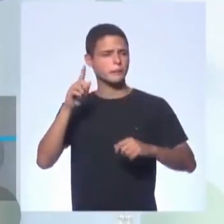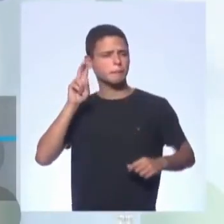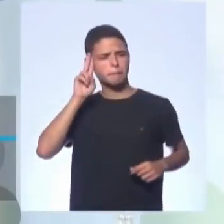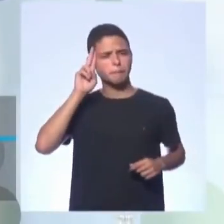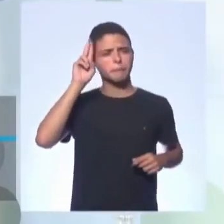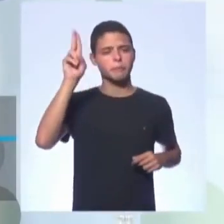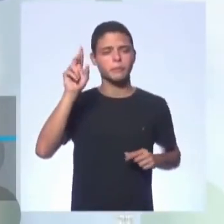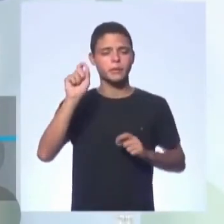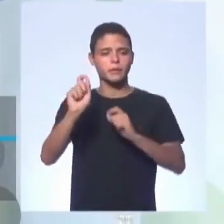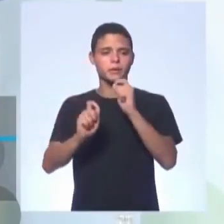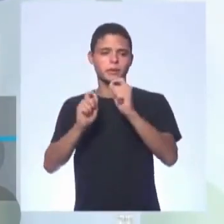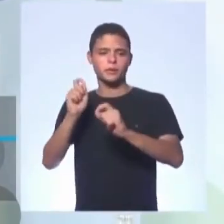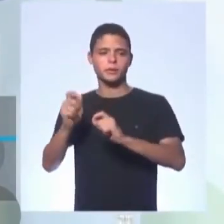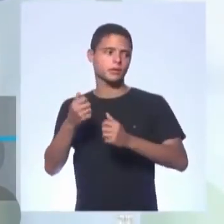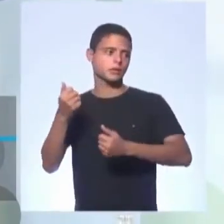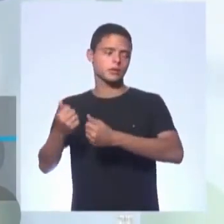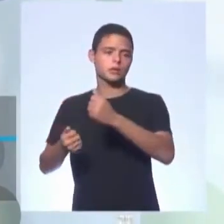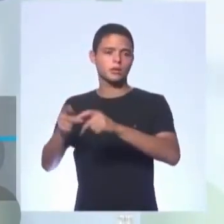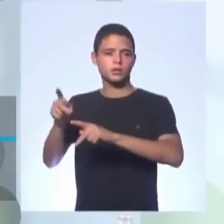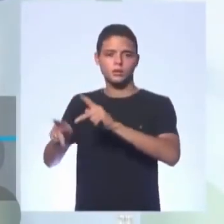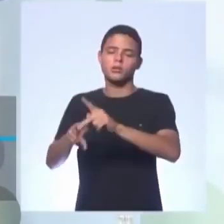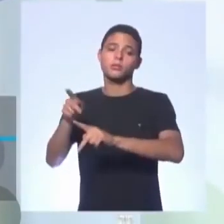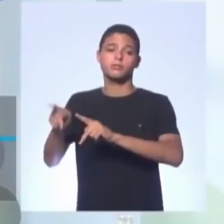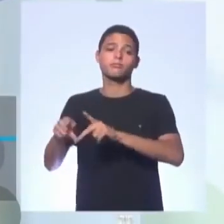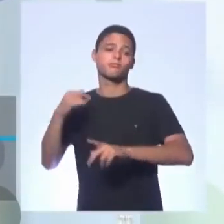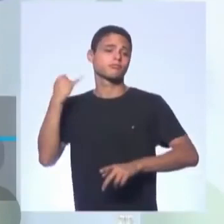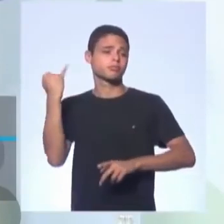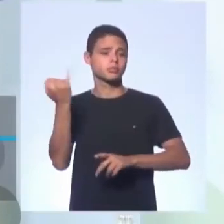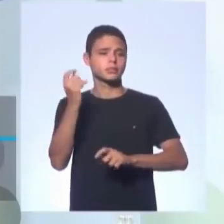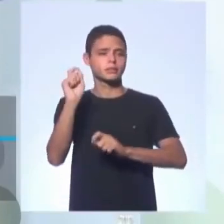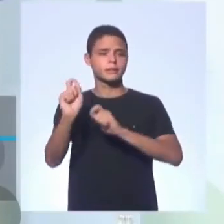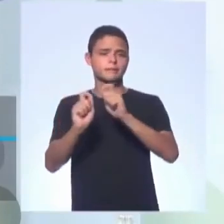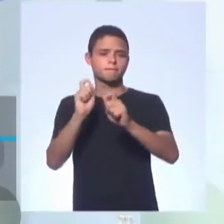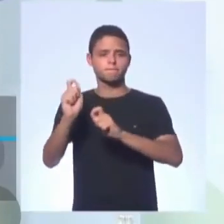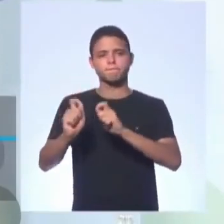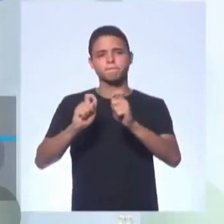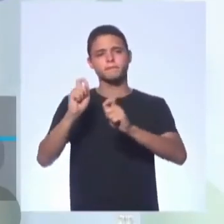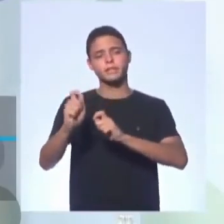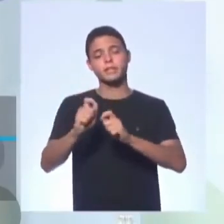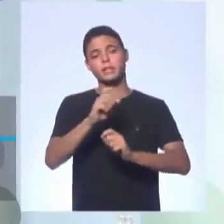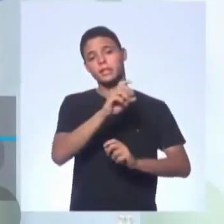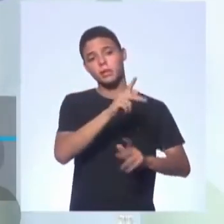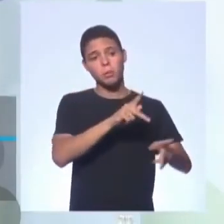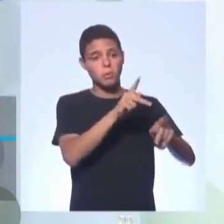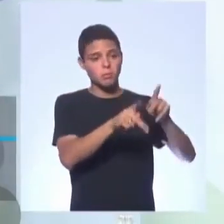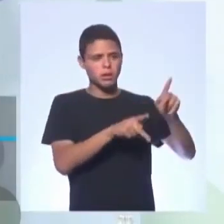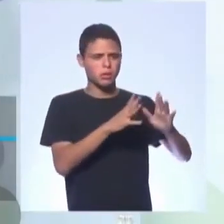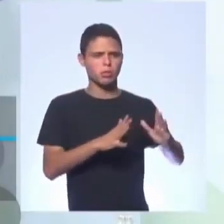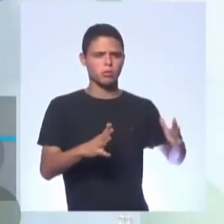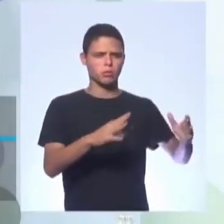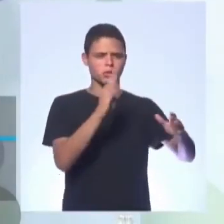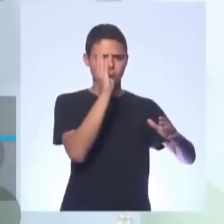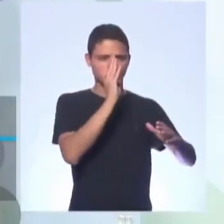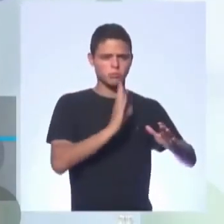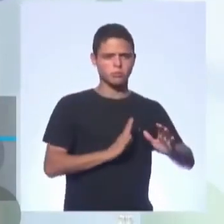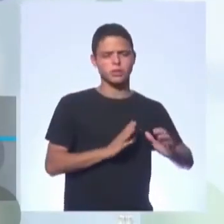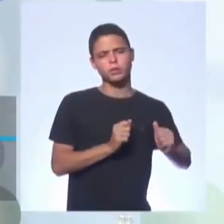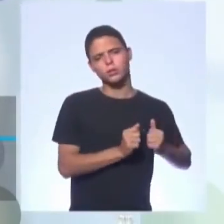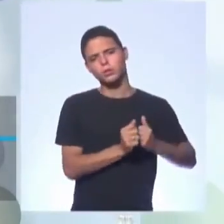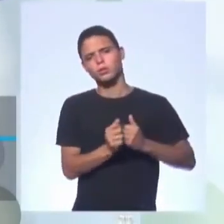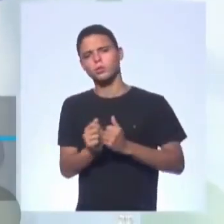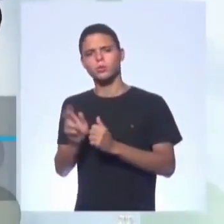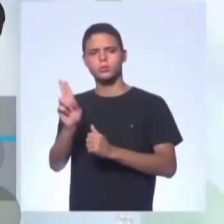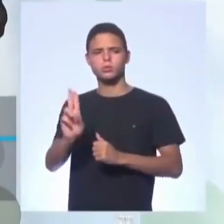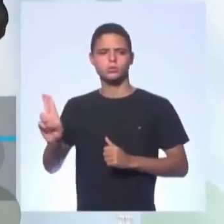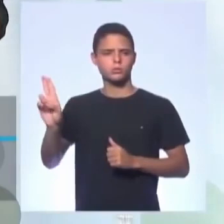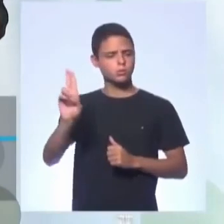acaba, né, dando muita importância, porque é um meio de locomoção da maior parte da população brasileira, tá certo? Então, a gente